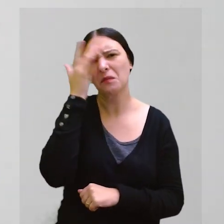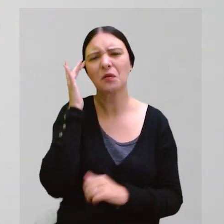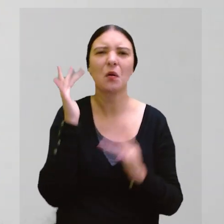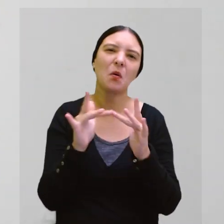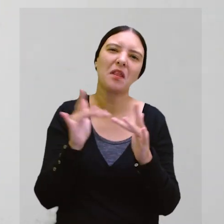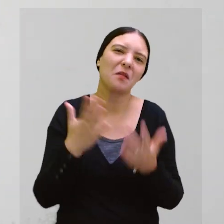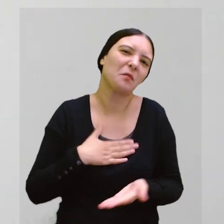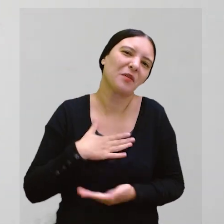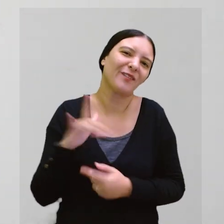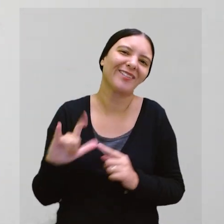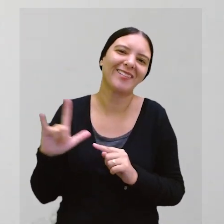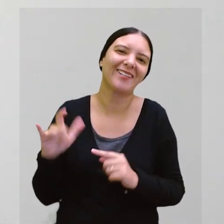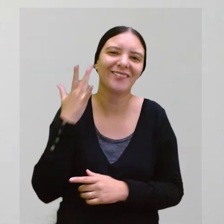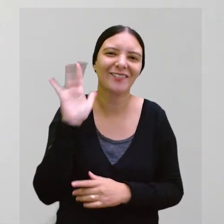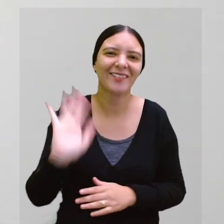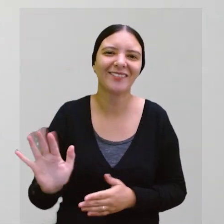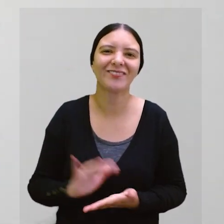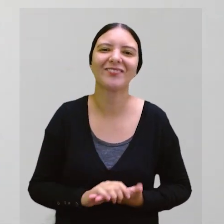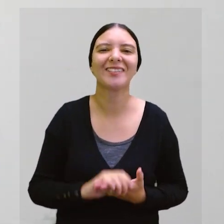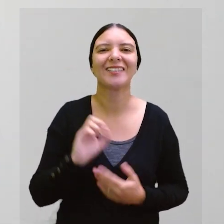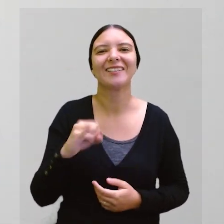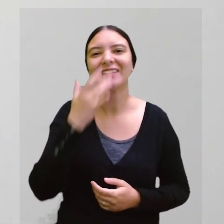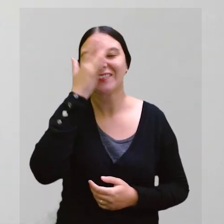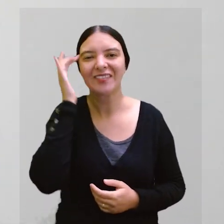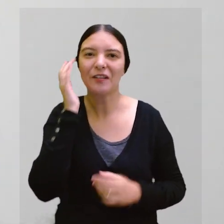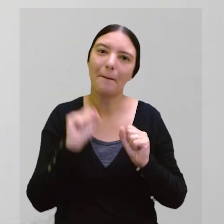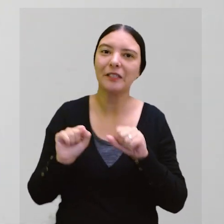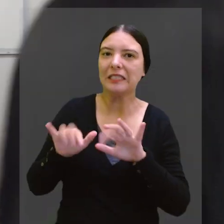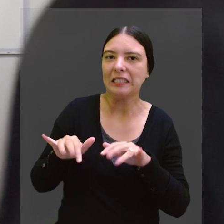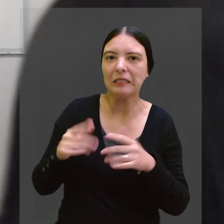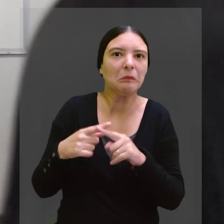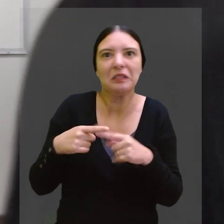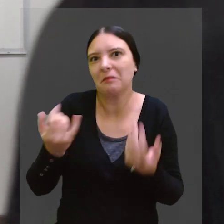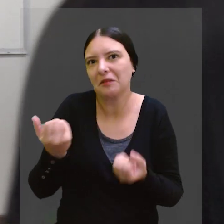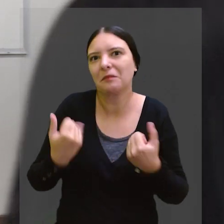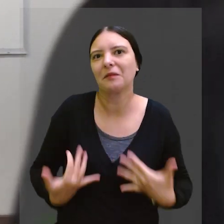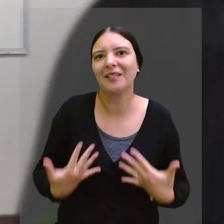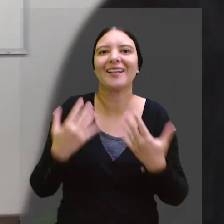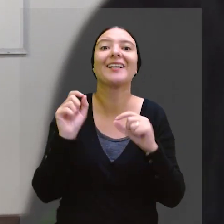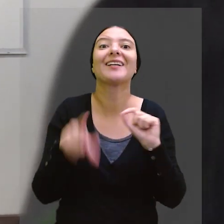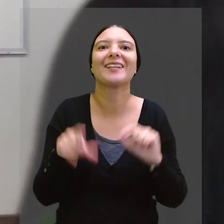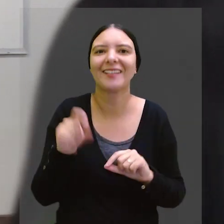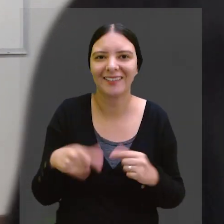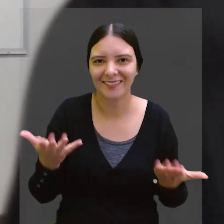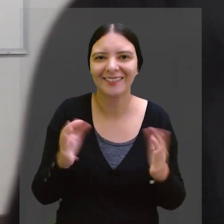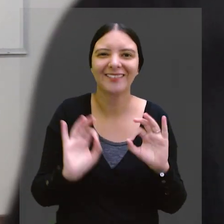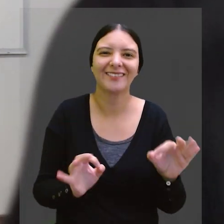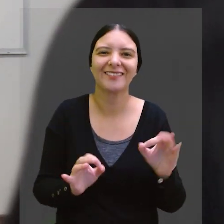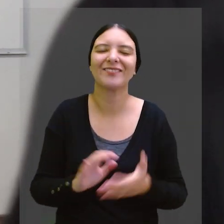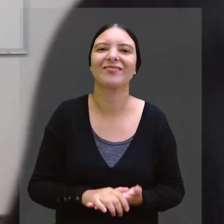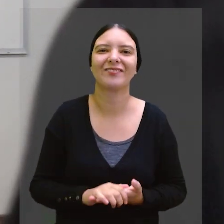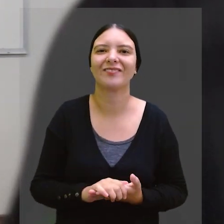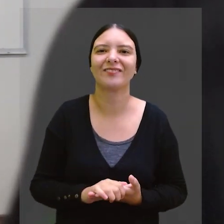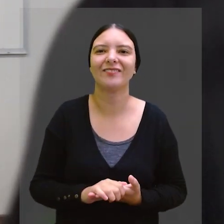contato comigo no Instagram. Pelo menos a pessoa inbox tem que falar quem que é, né? Minimamente ali para. Tá certo.